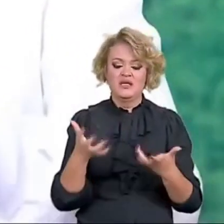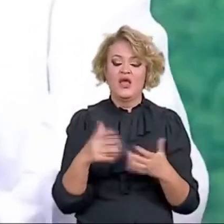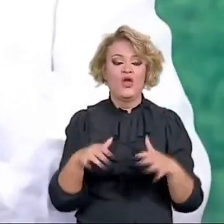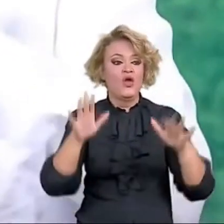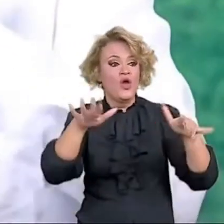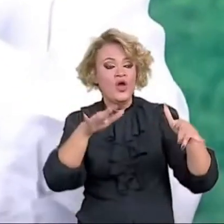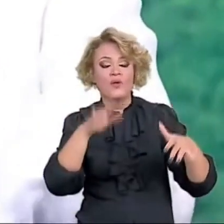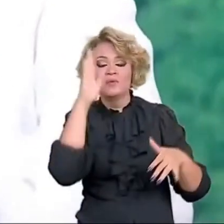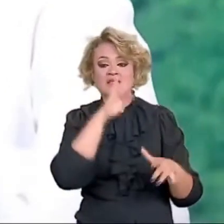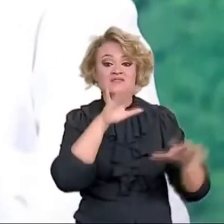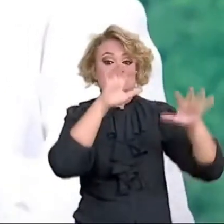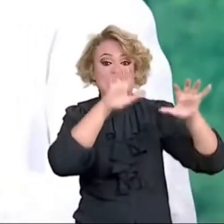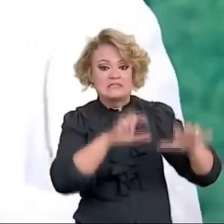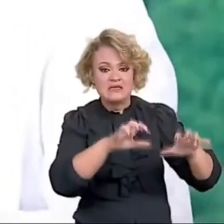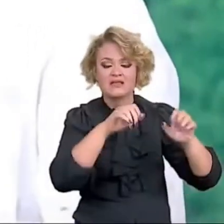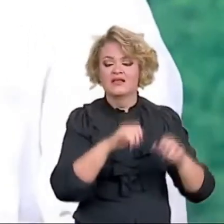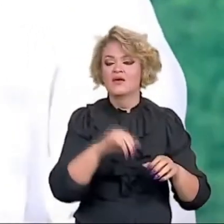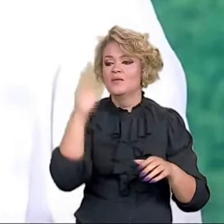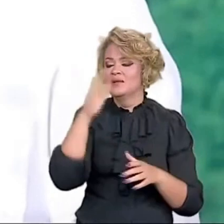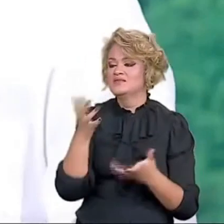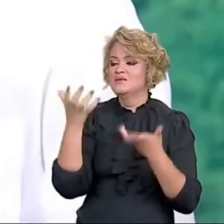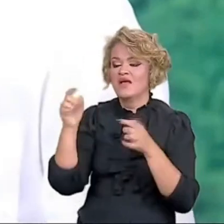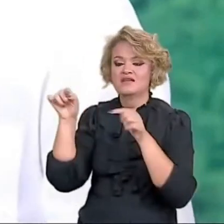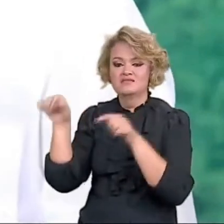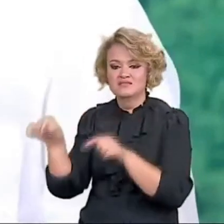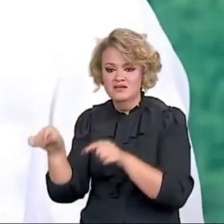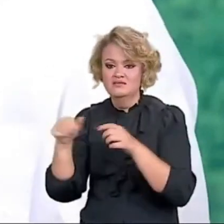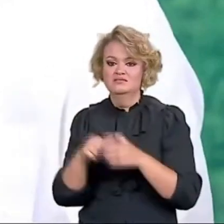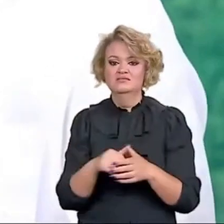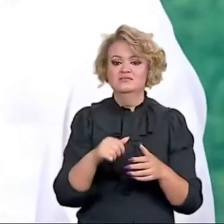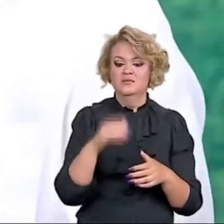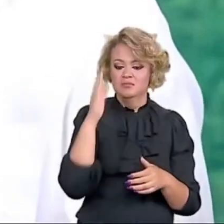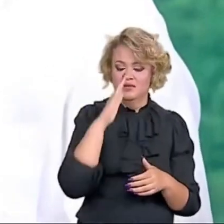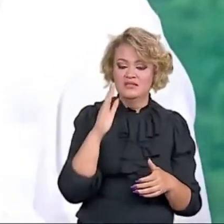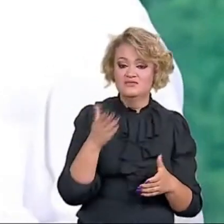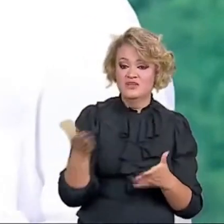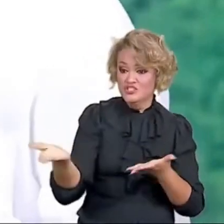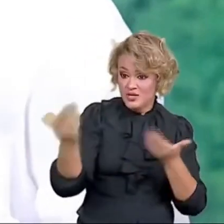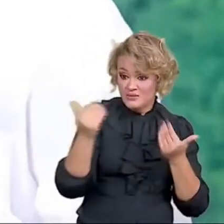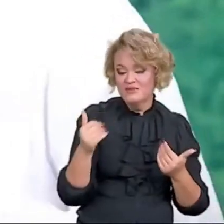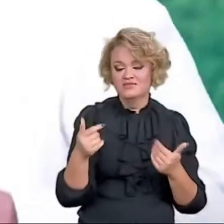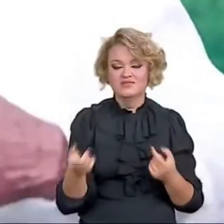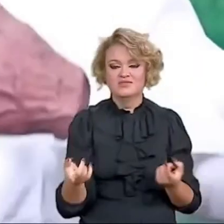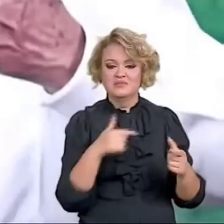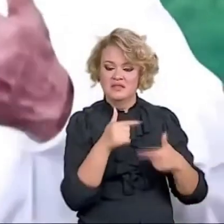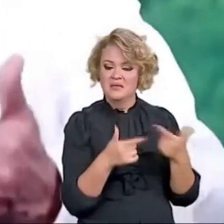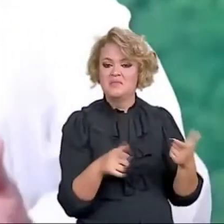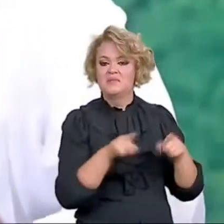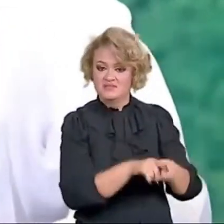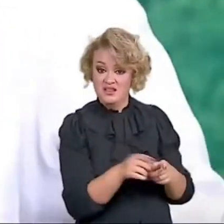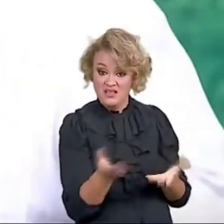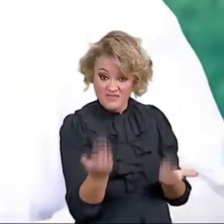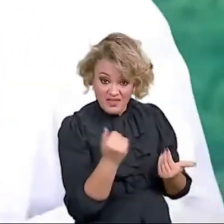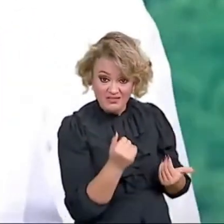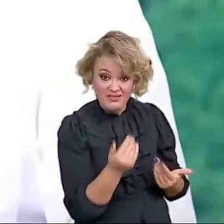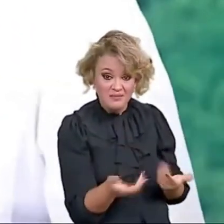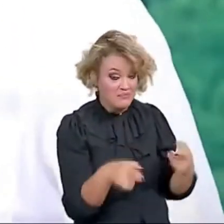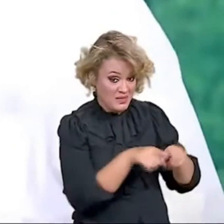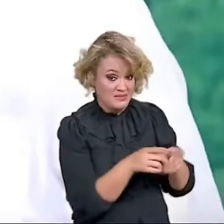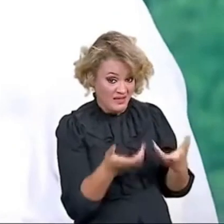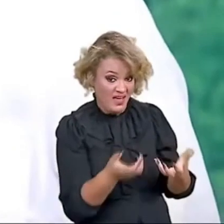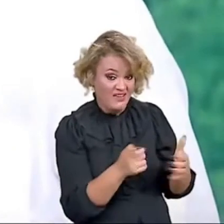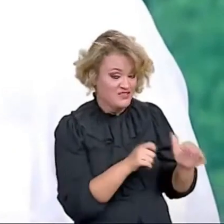assim. O Brasil quer ser assim. E o Brasil está convidando vocês para serem parceiros. Querem participar? Querem fazer